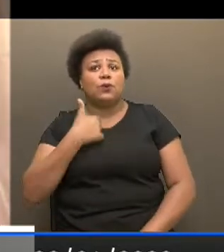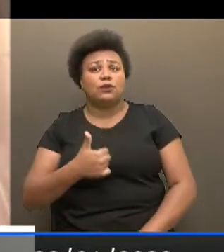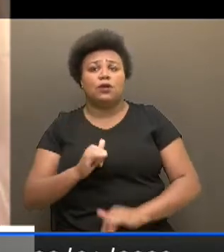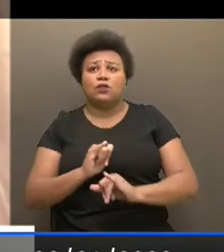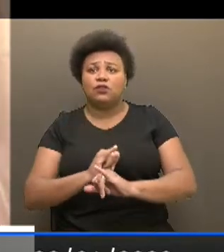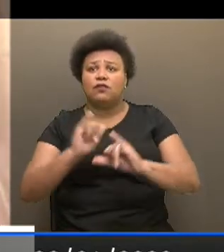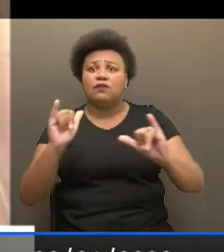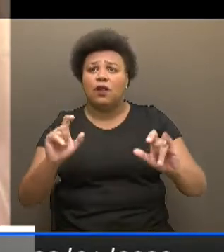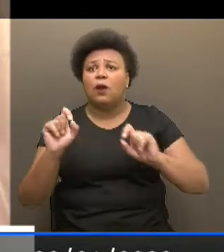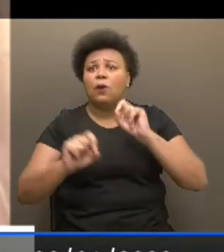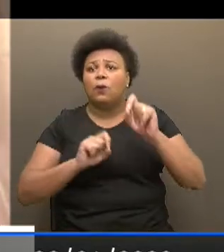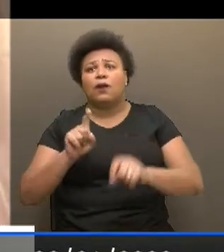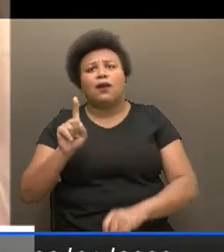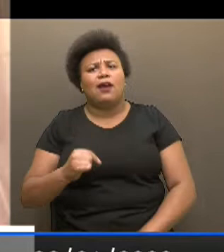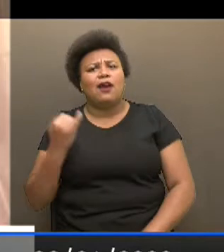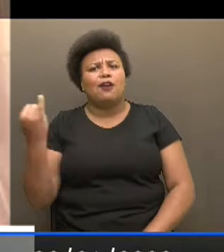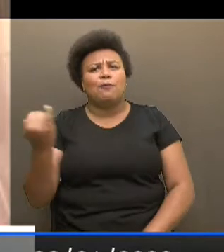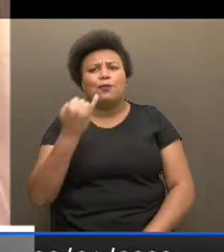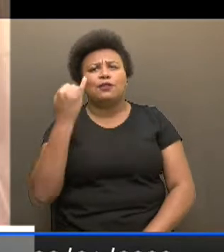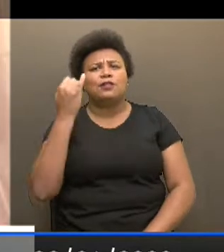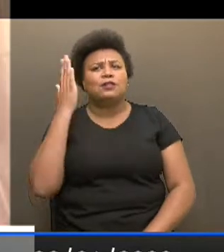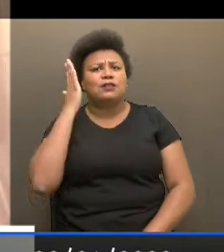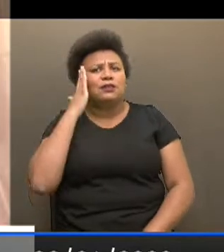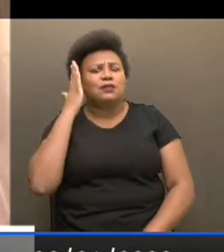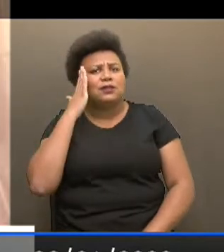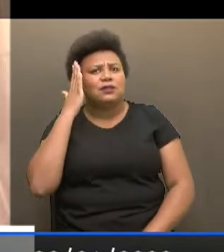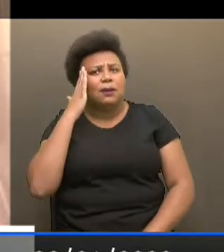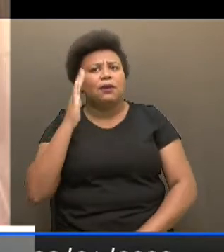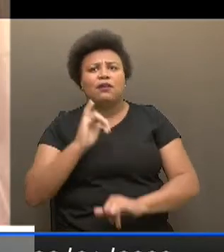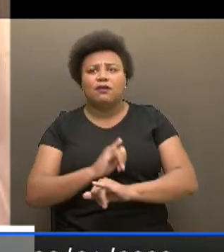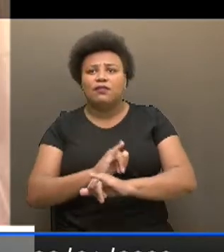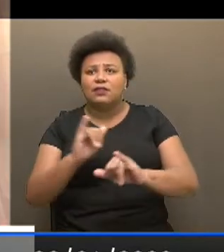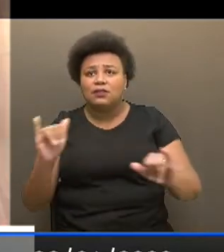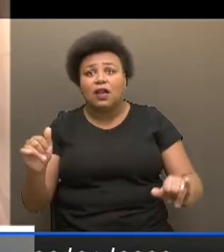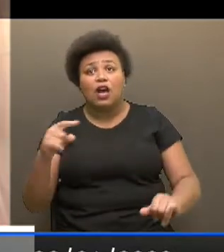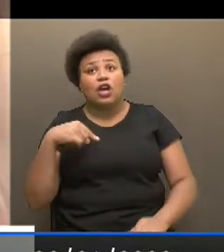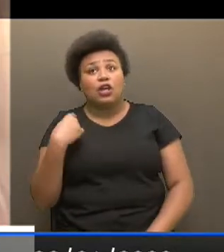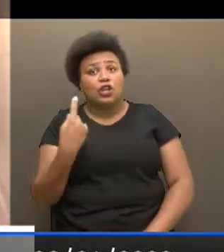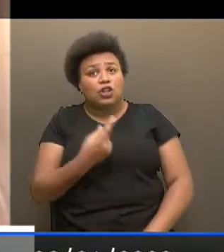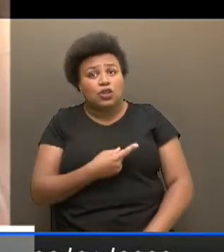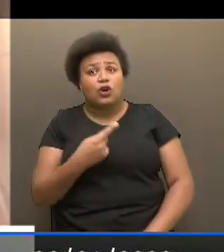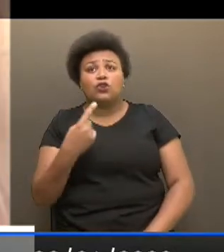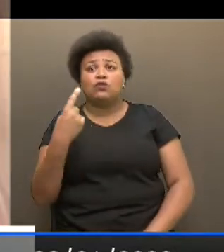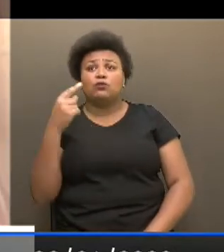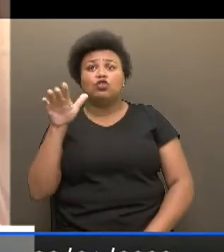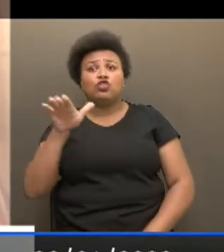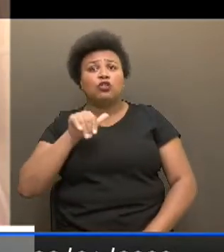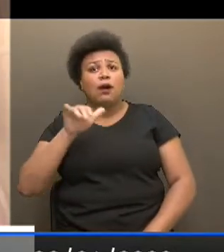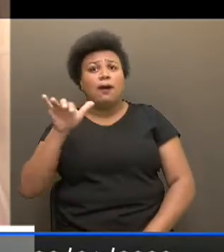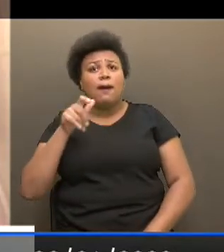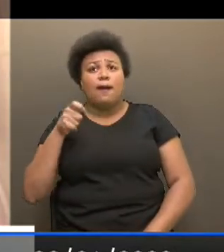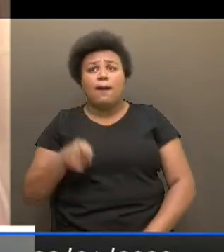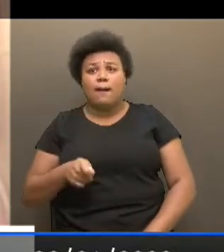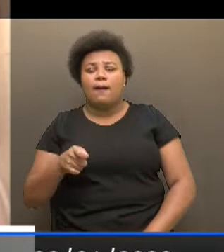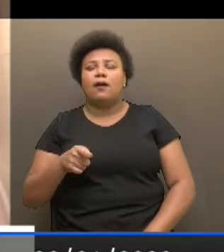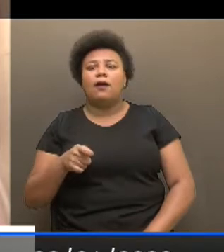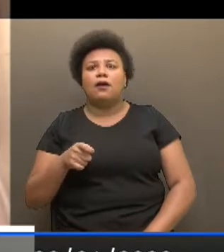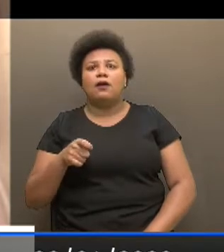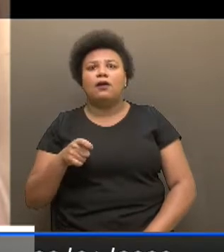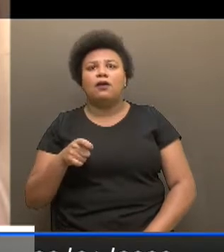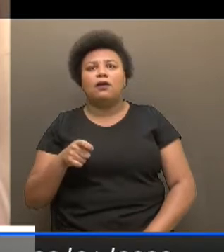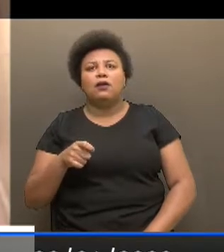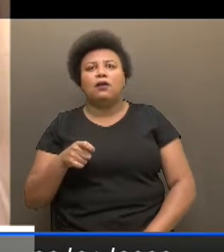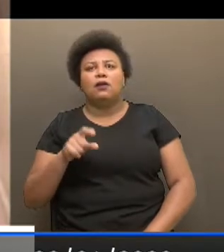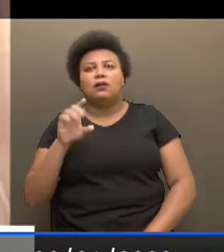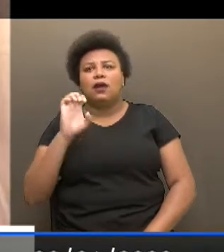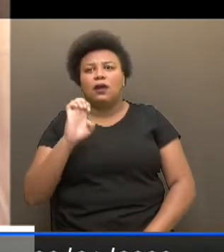que é importante a gente salientar para todos os presentes que nós fomos convocados excepcionalmente na